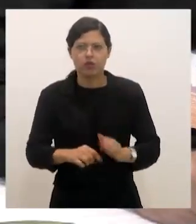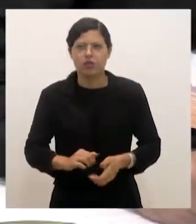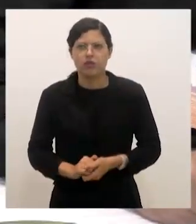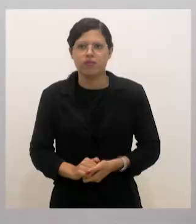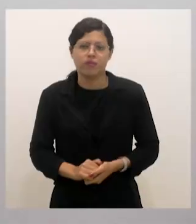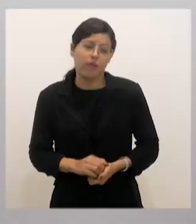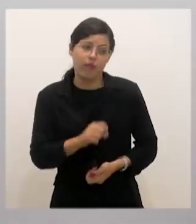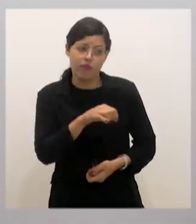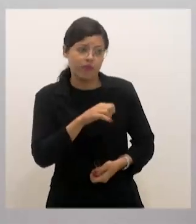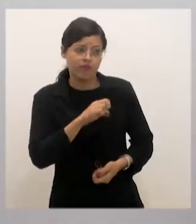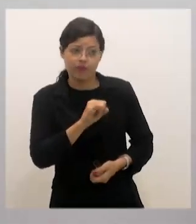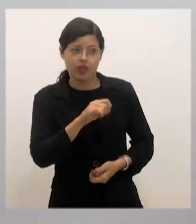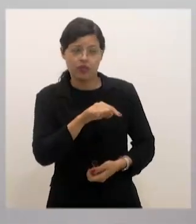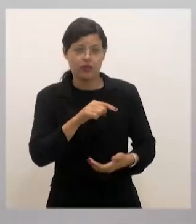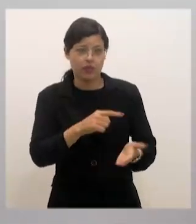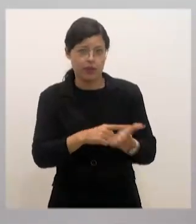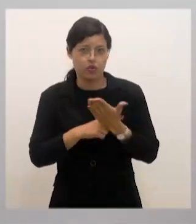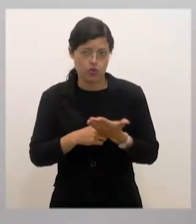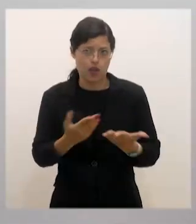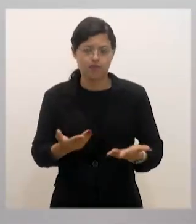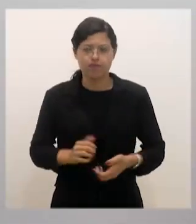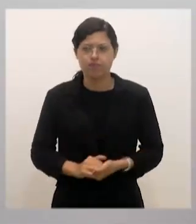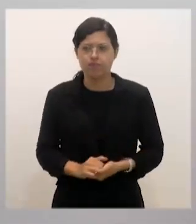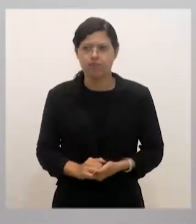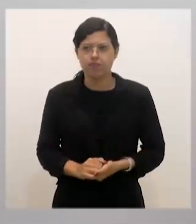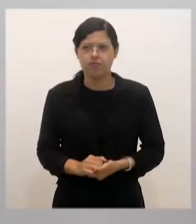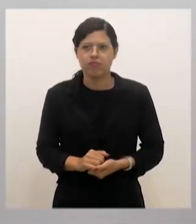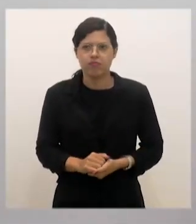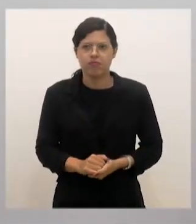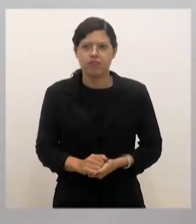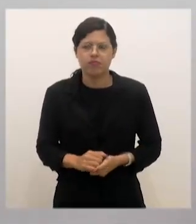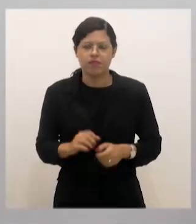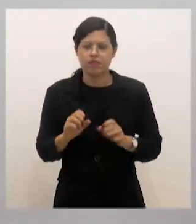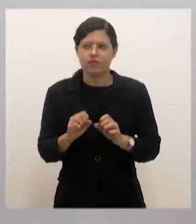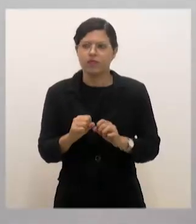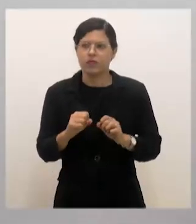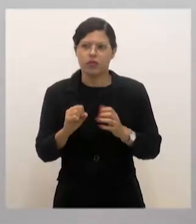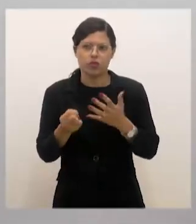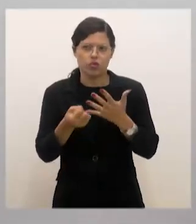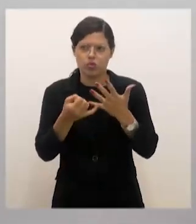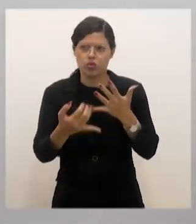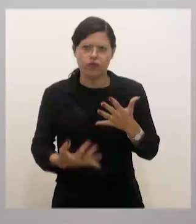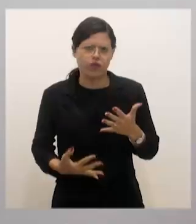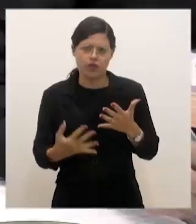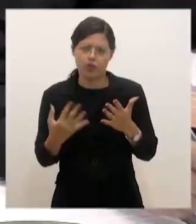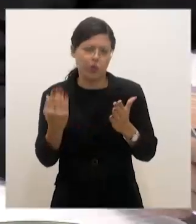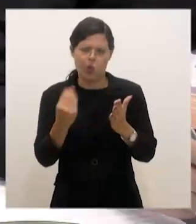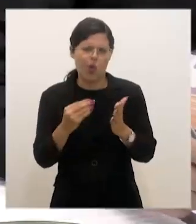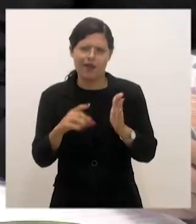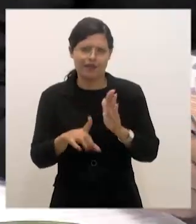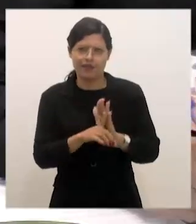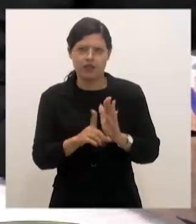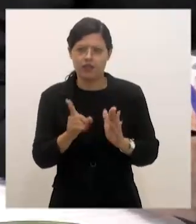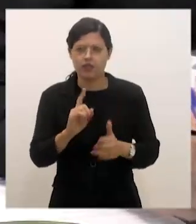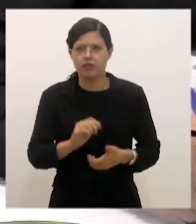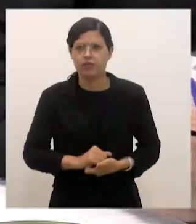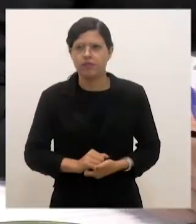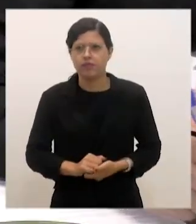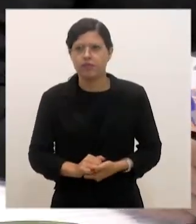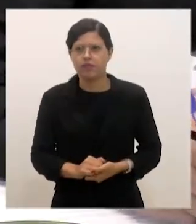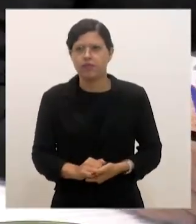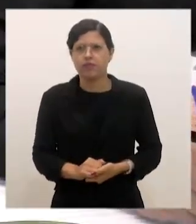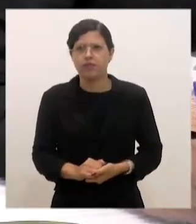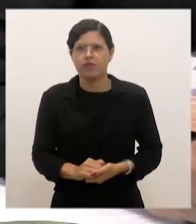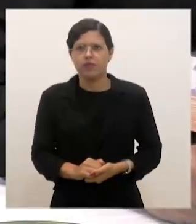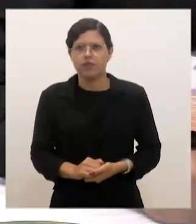ele pode fazer verbalmente. E depois incorporar. Justificativa não entra na lei. Não, eu sei, mas assim, uma unidade Só